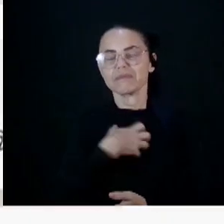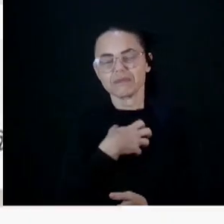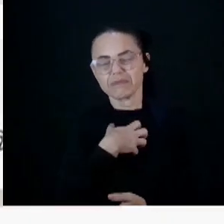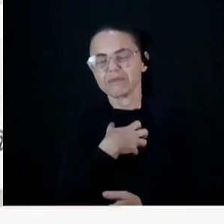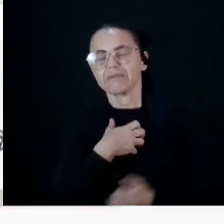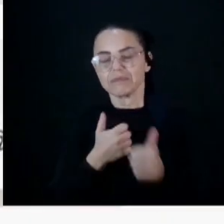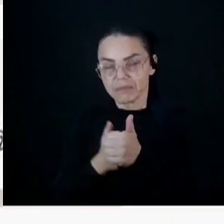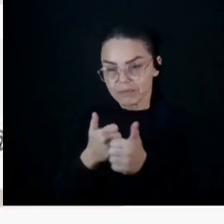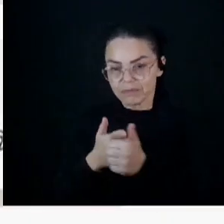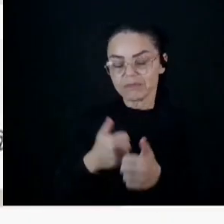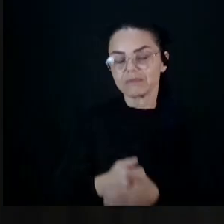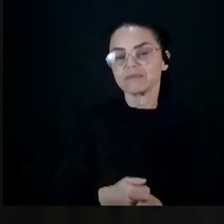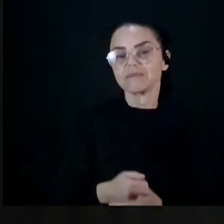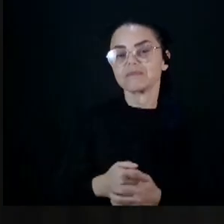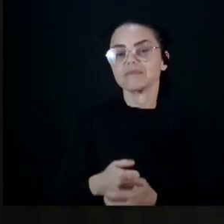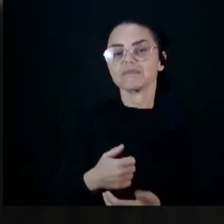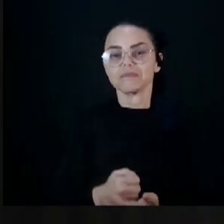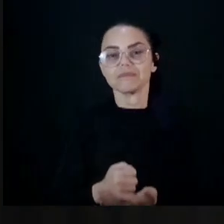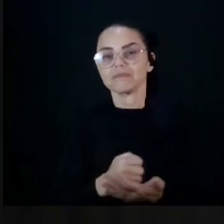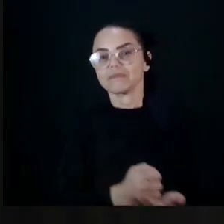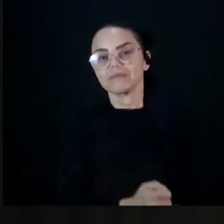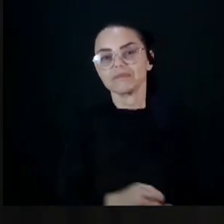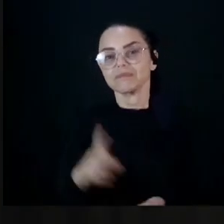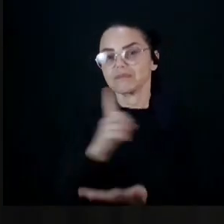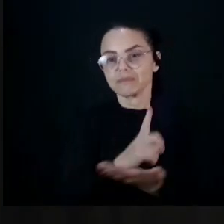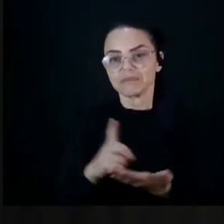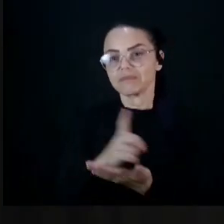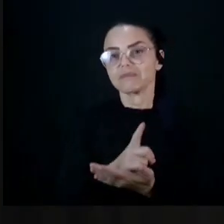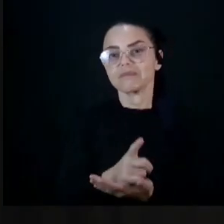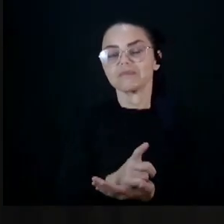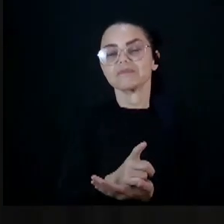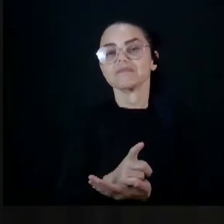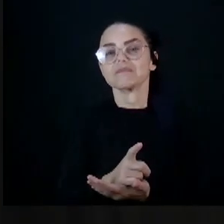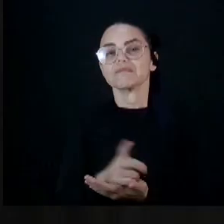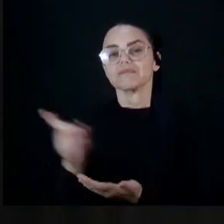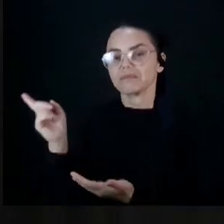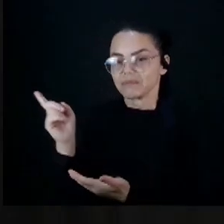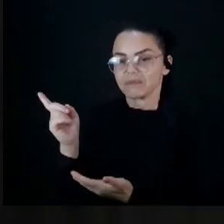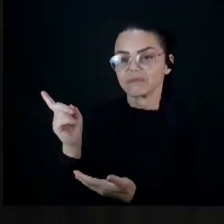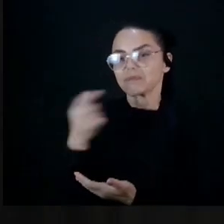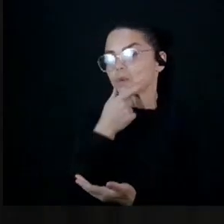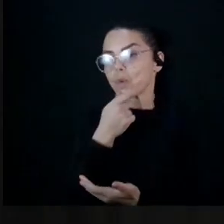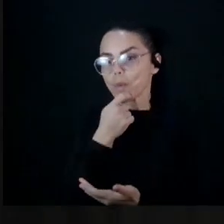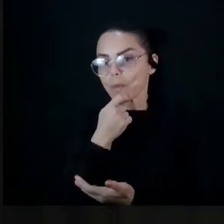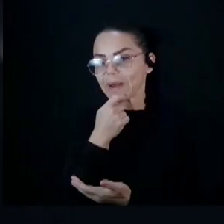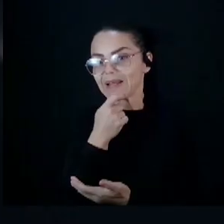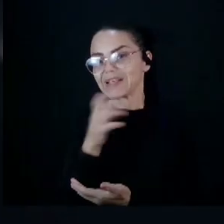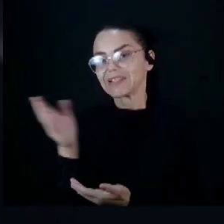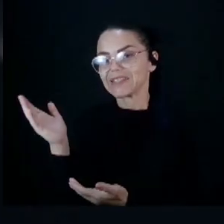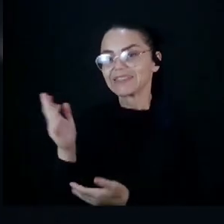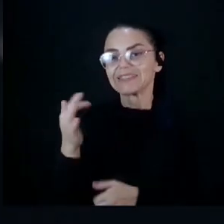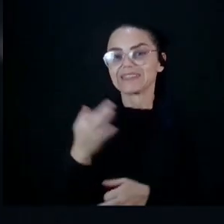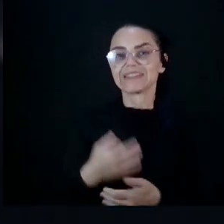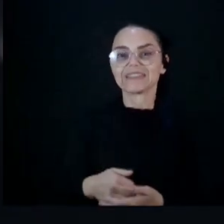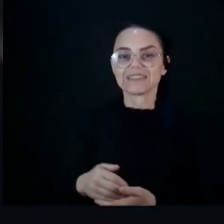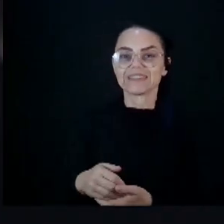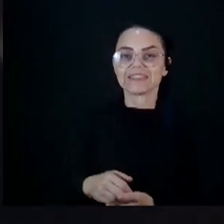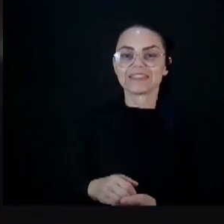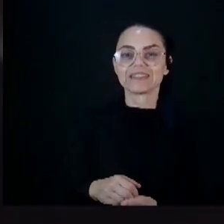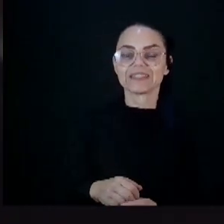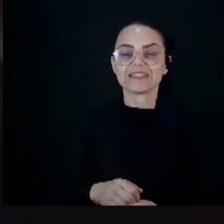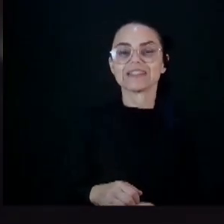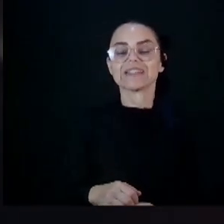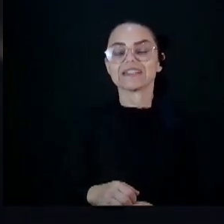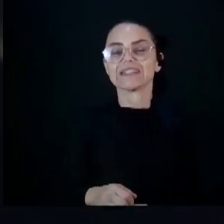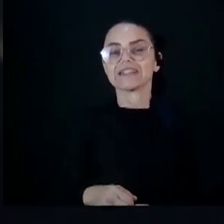dos assistentes digitais que a gente via em filmes como Homem de Ferro ou Minority Report. E isso representa